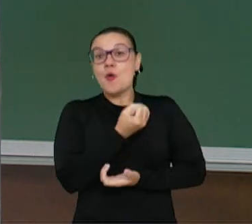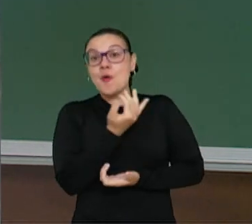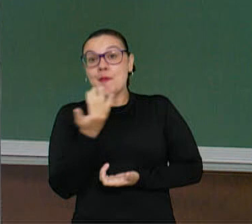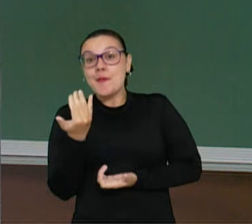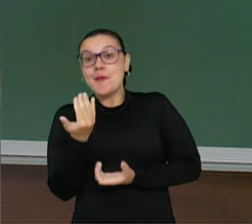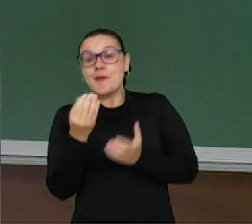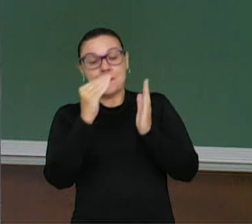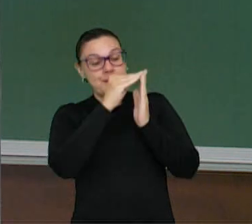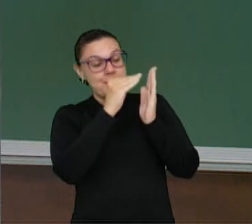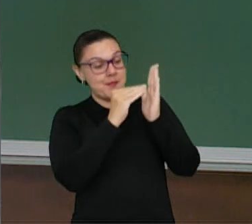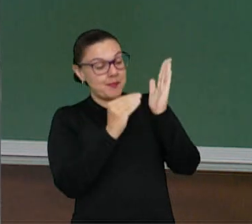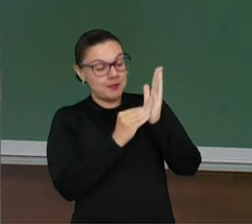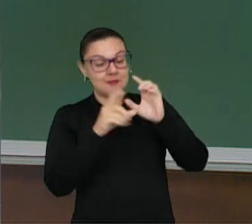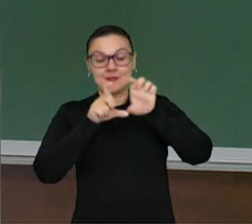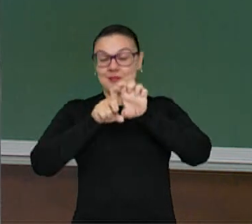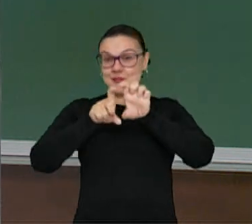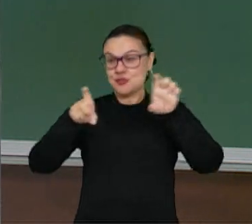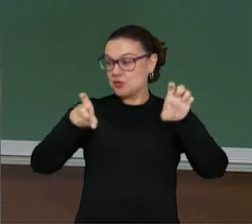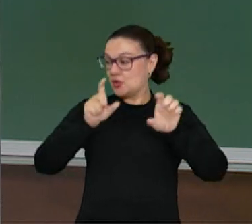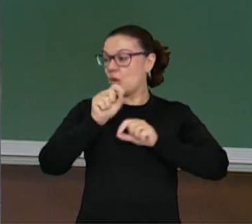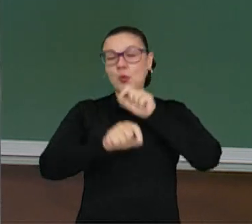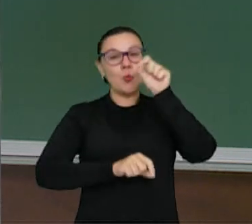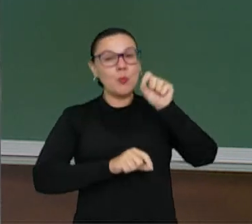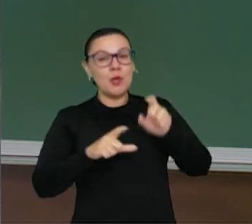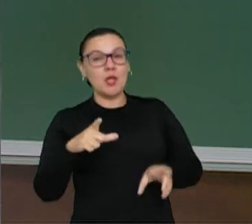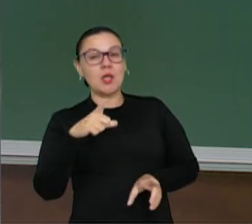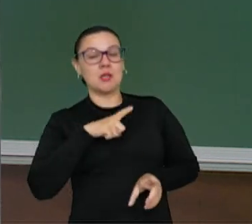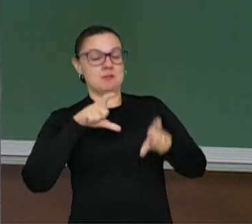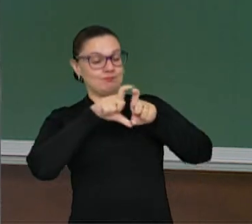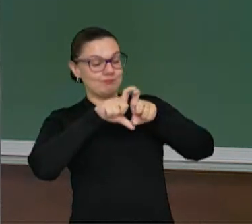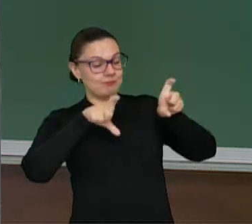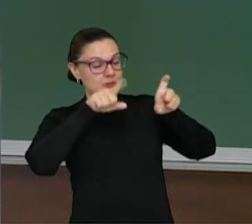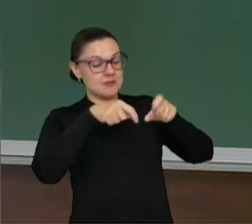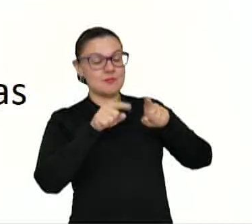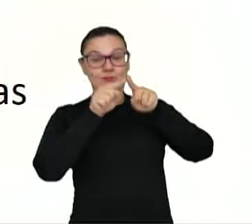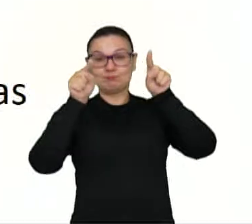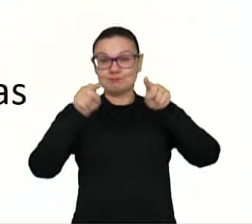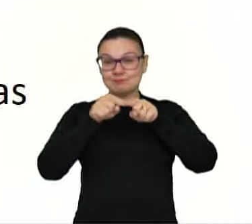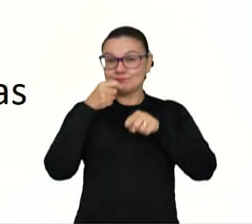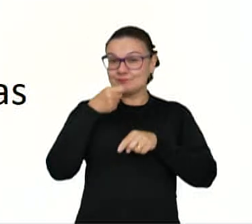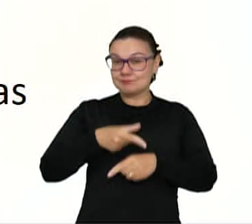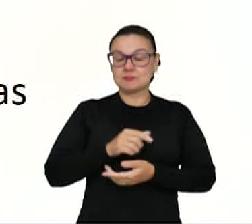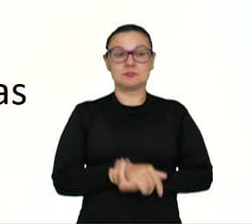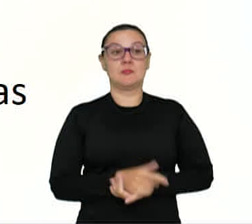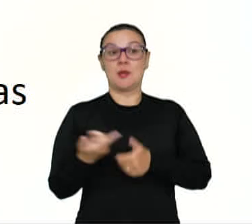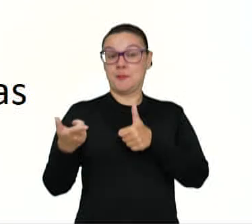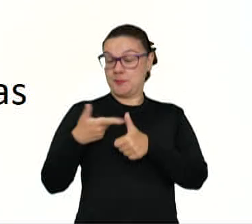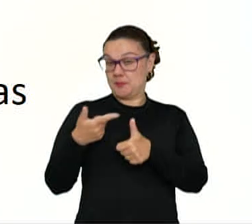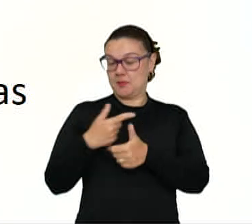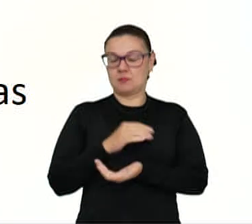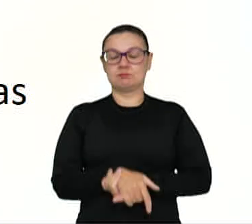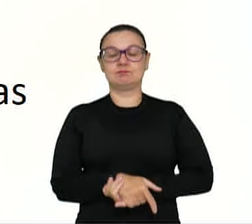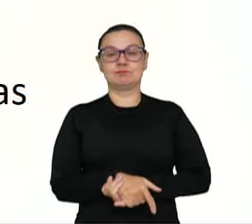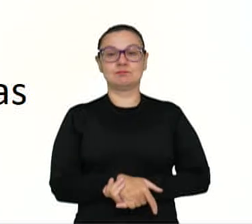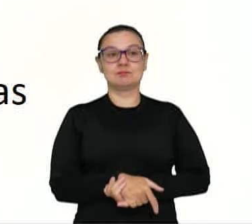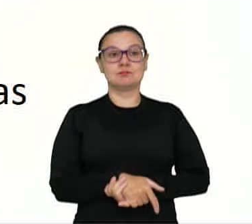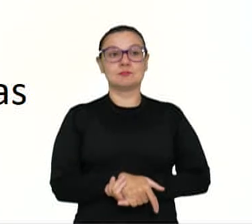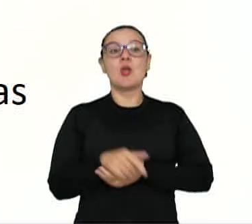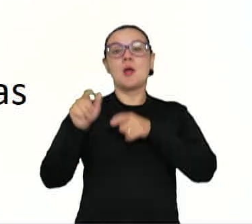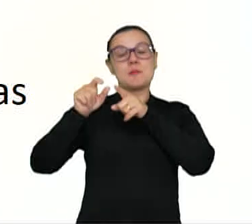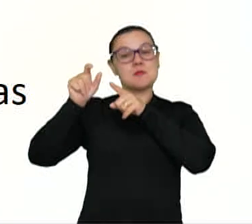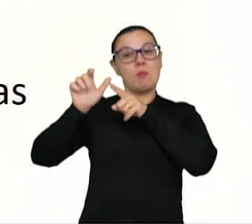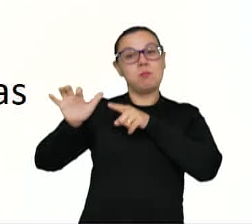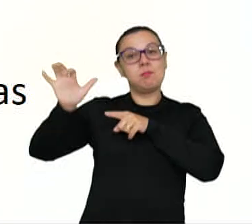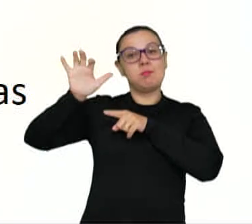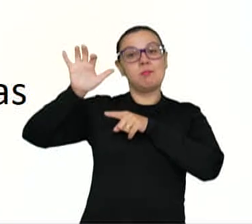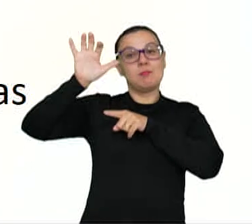elementos composicionais das tirinhas? O que faz um texto ser uma tirinha? Vamos lá? Primeiro, tem que ter balões de